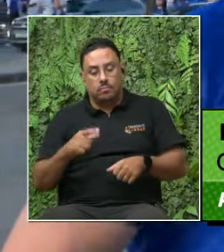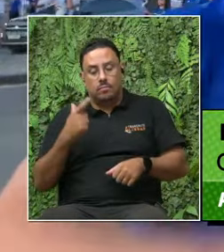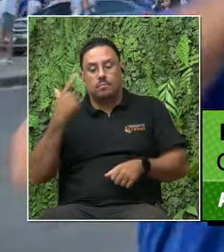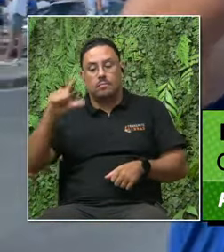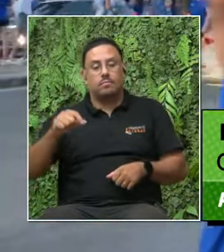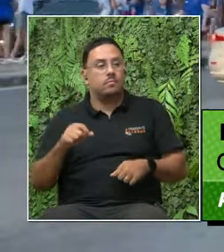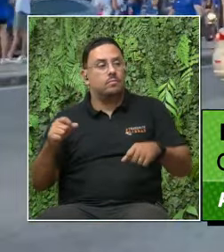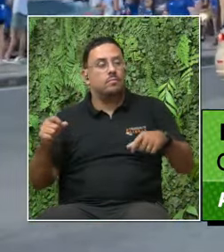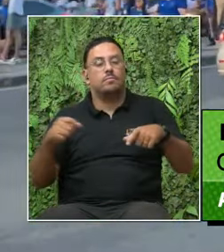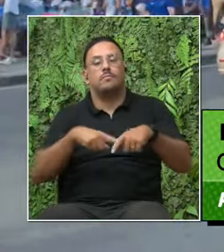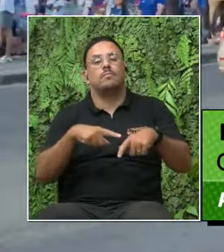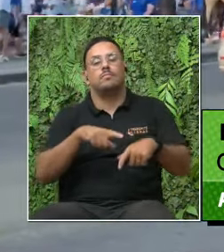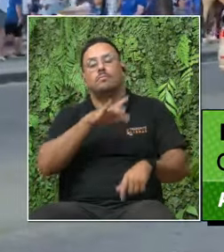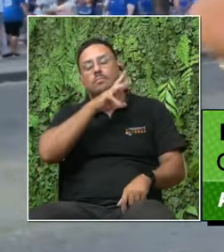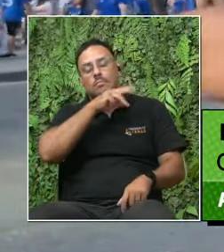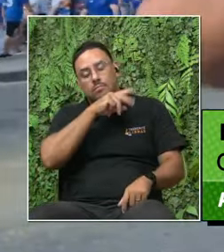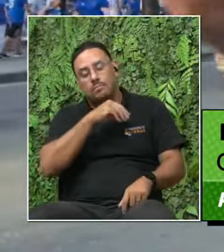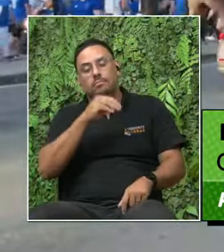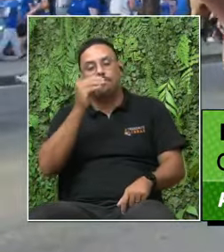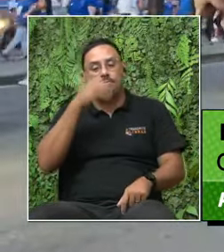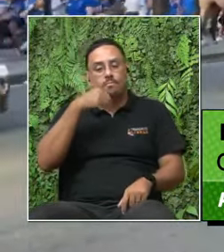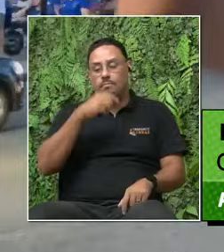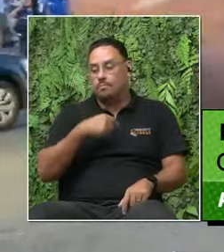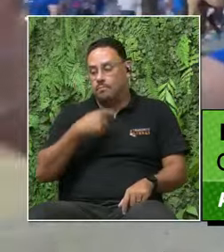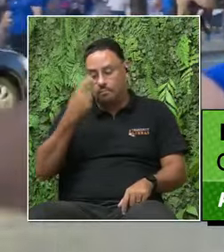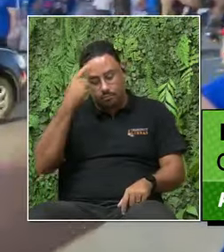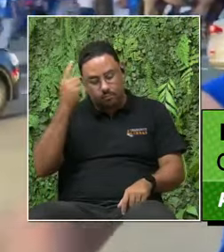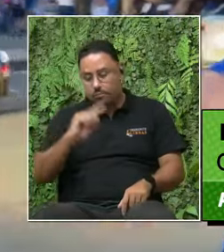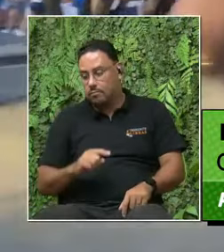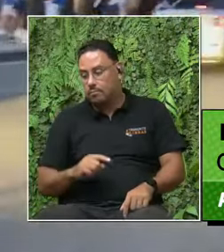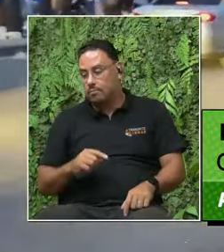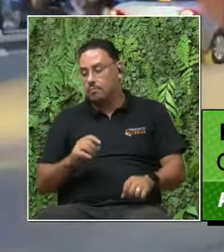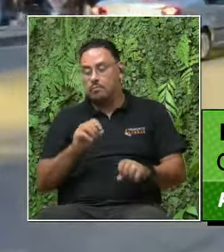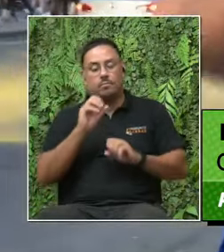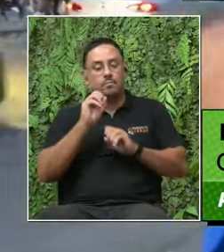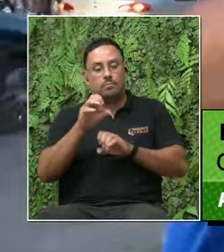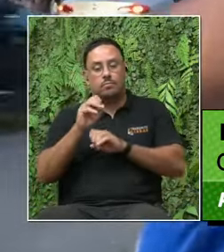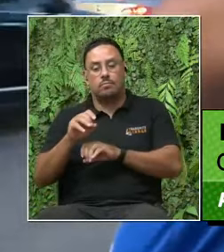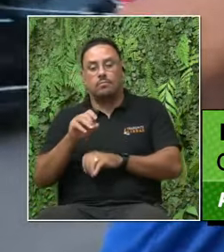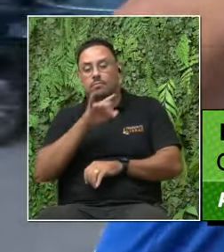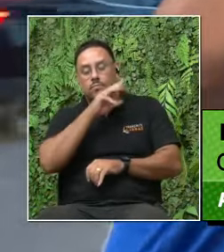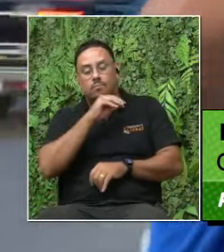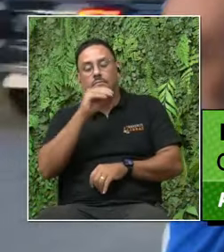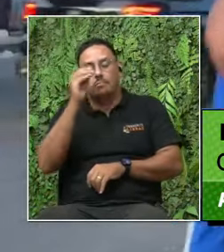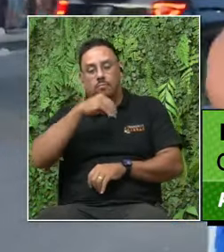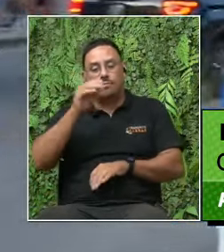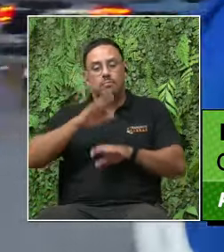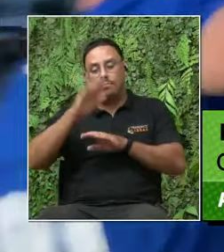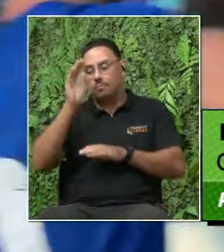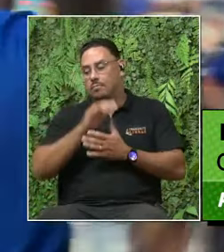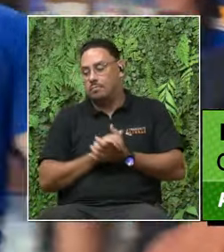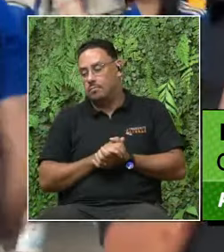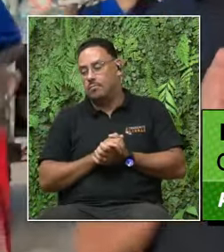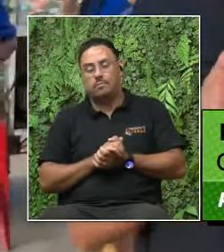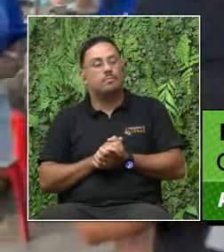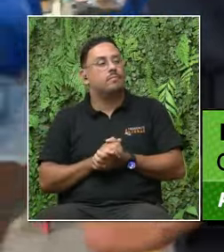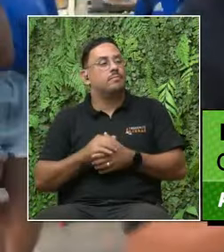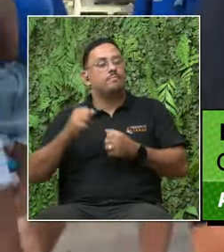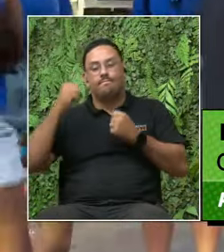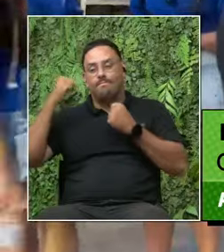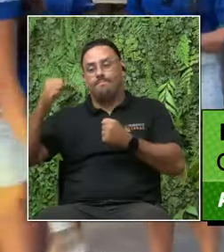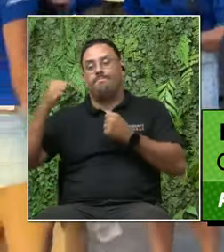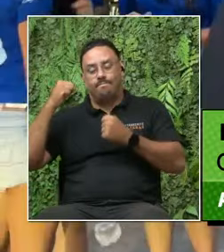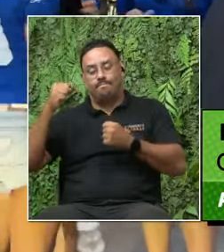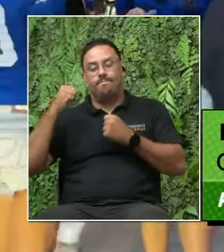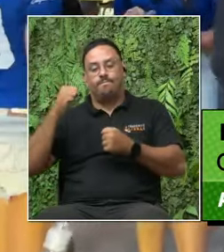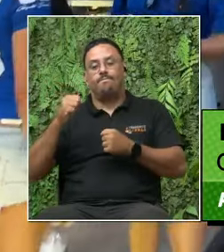gol É muito ruim é fraco eu não quero saber quem é o próximo treinador mas esse aí é ruim é fraco demais ruim ah torcida do Cruzeiro